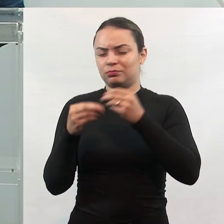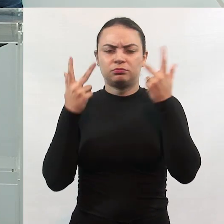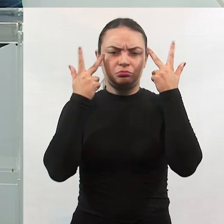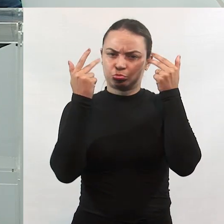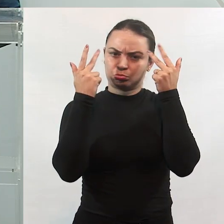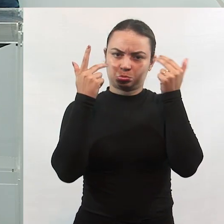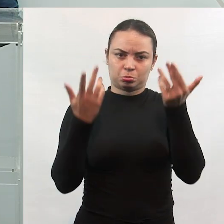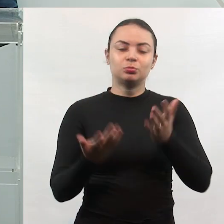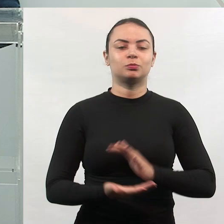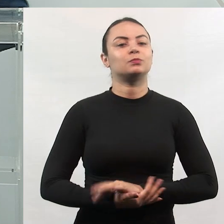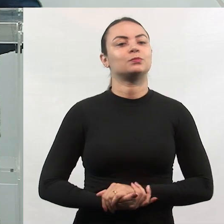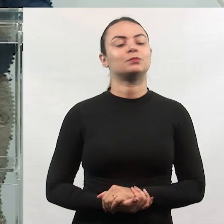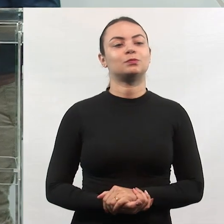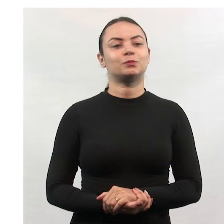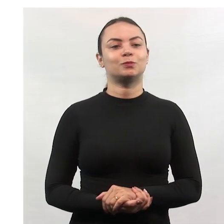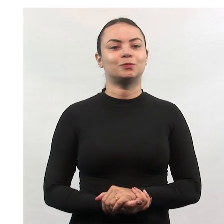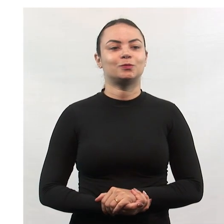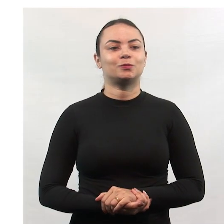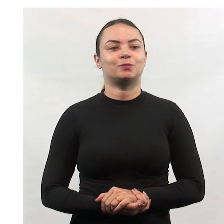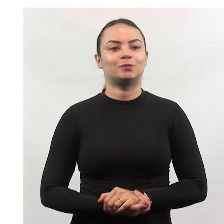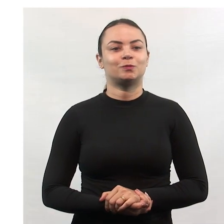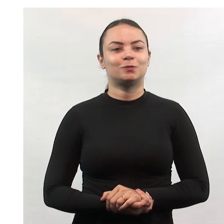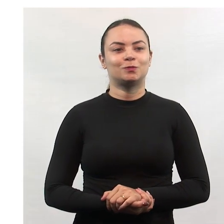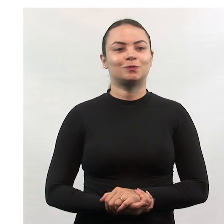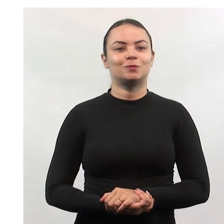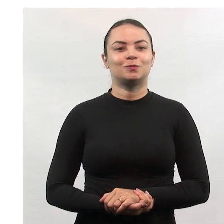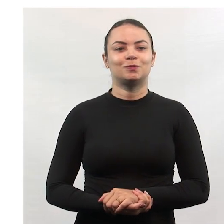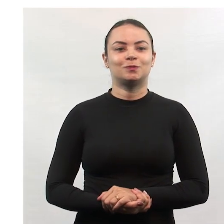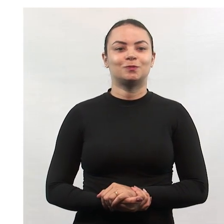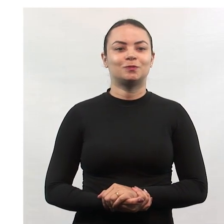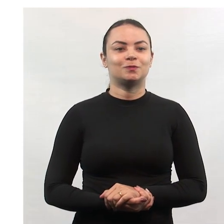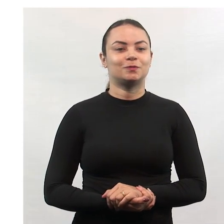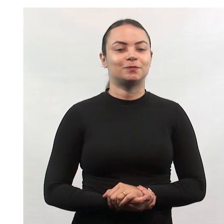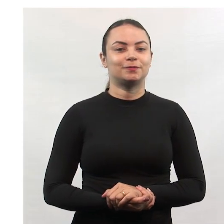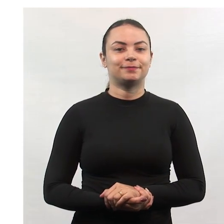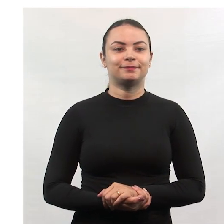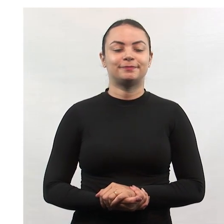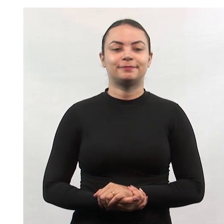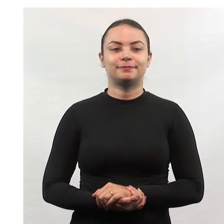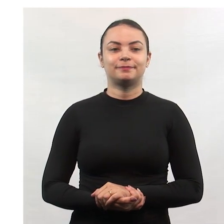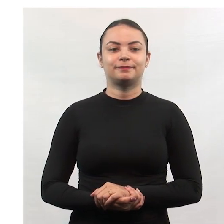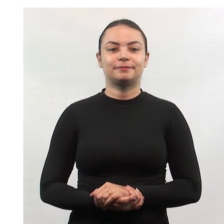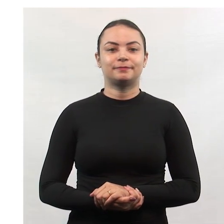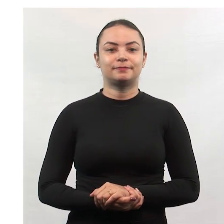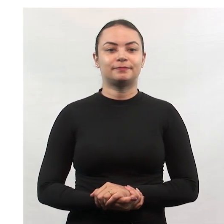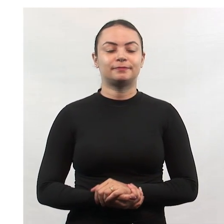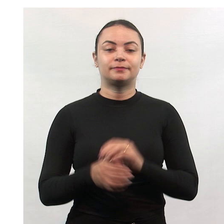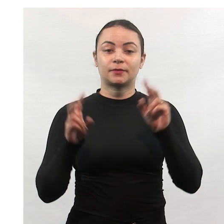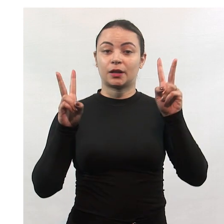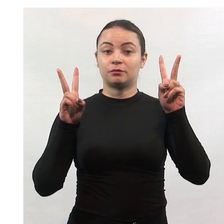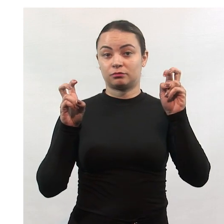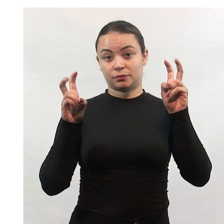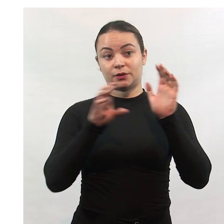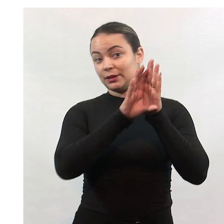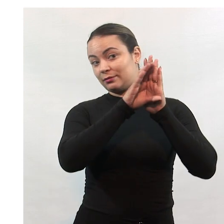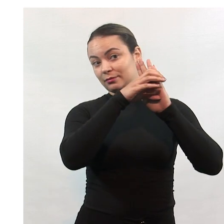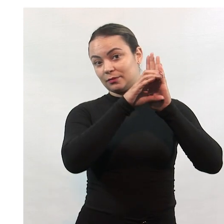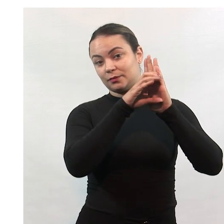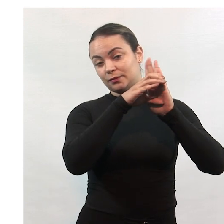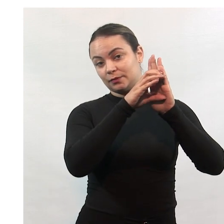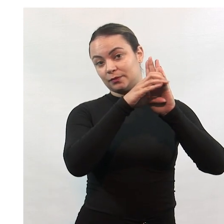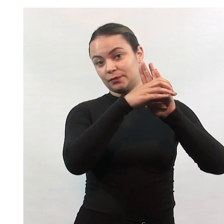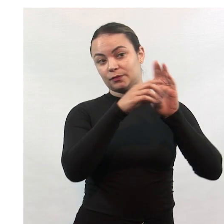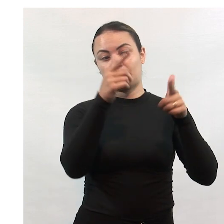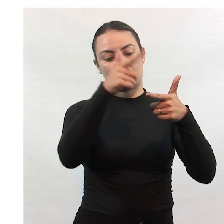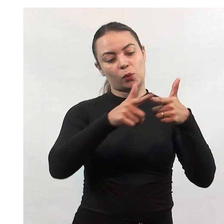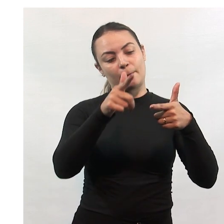né, do teu projeto, tá? Nós temos a definição de problema de pesquisa, então, como algo